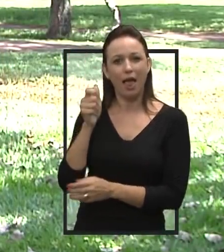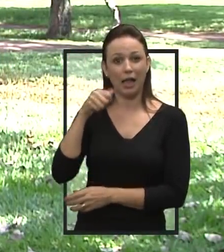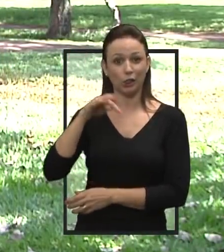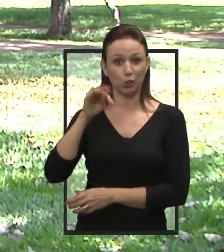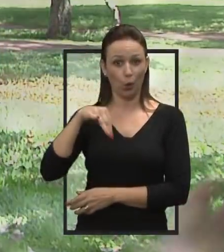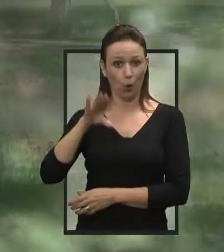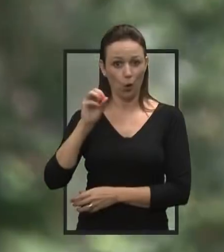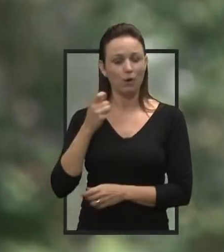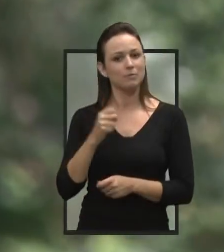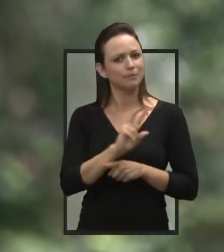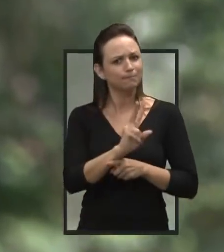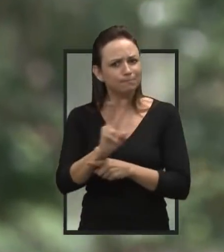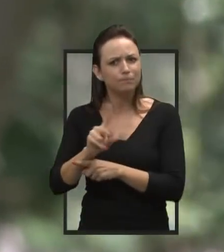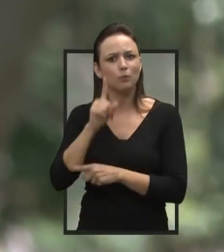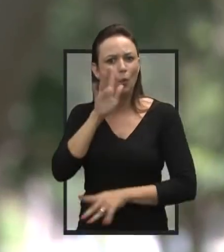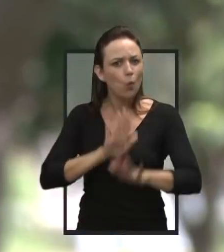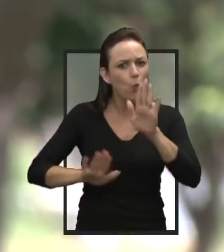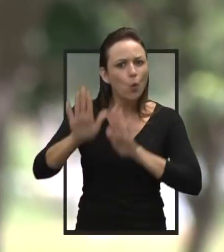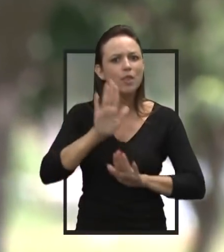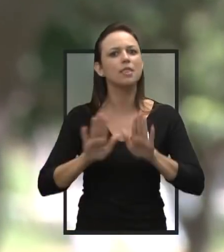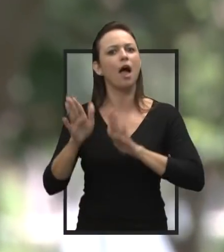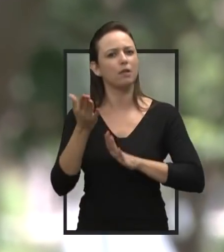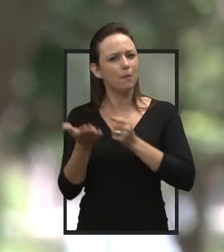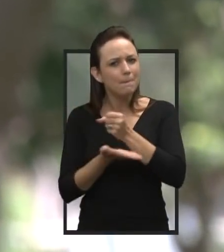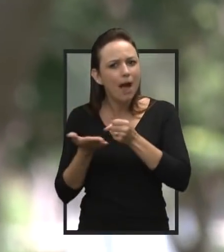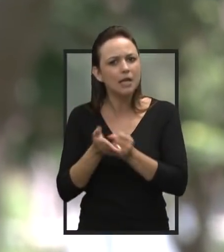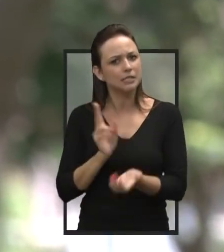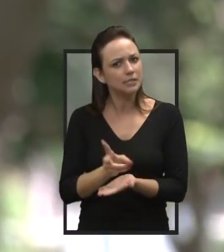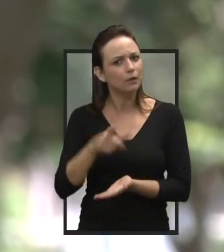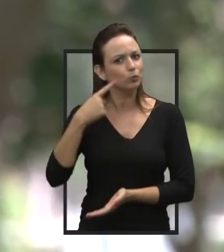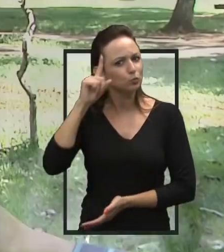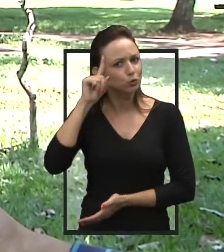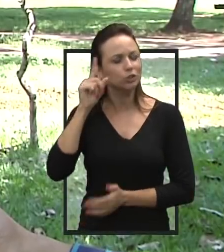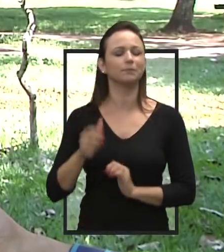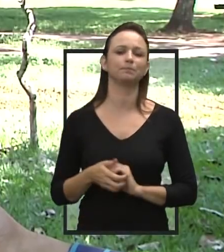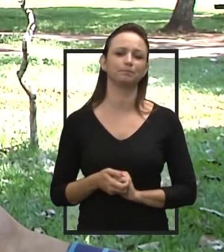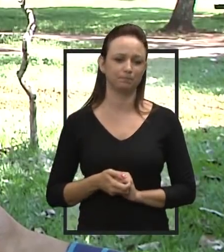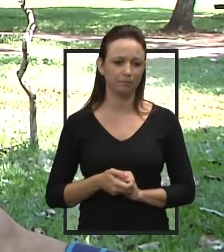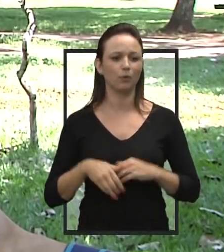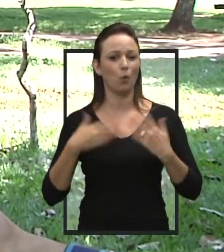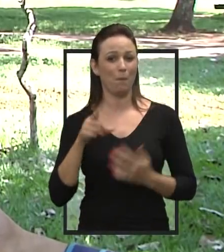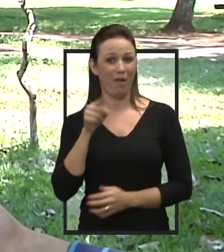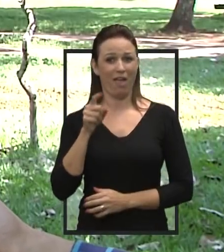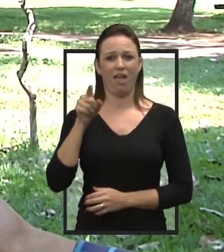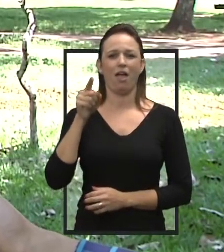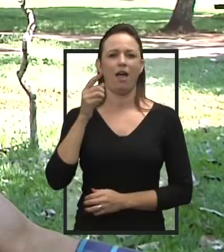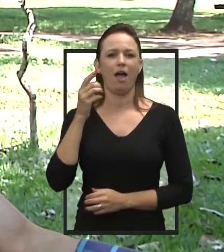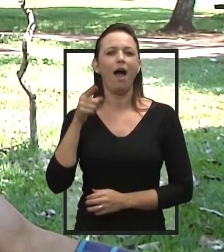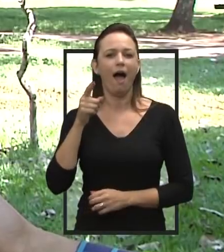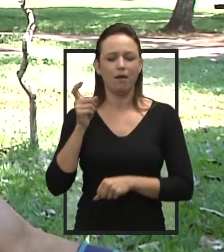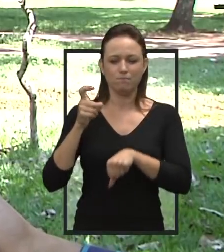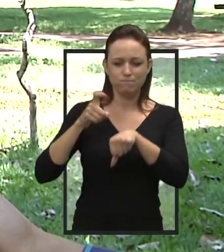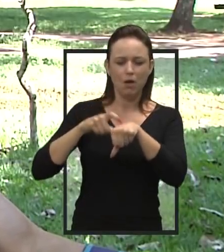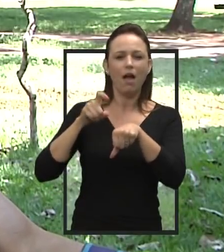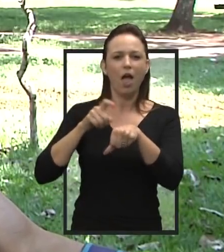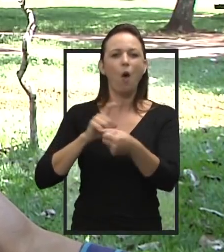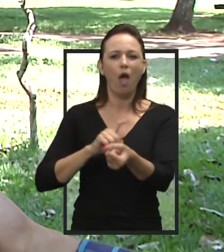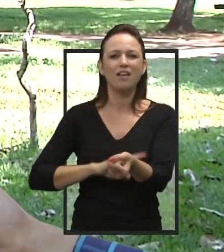sempre vigilante e tomar alguns cuidados básicos diariamente. Como esse animal ele é de sangue